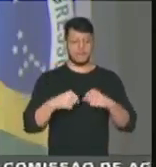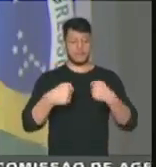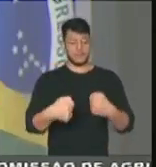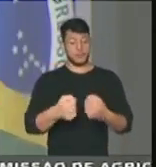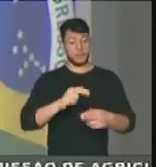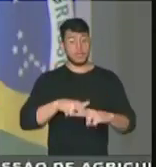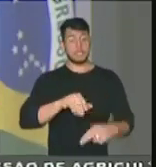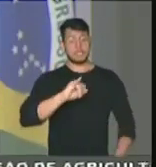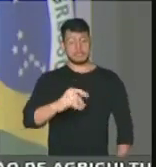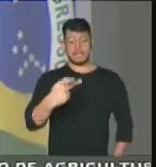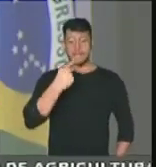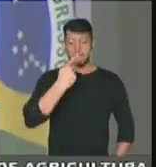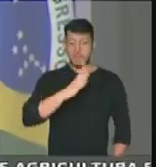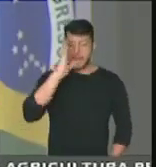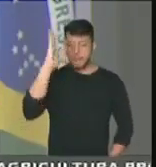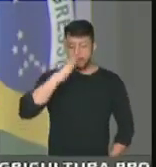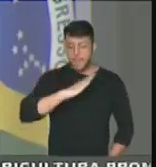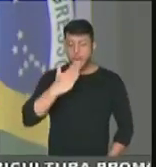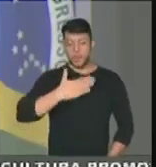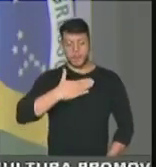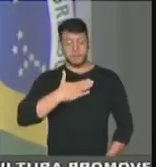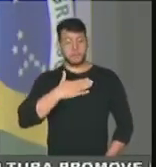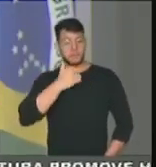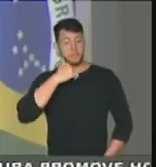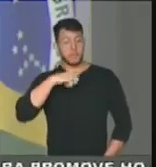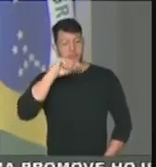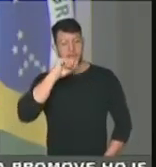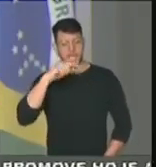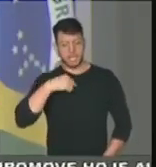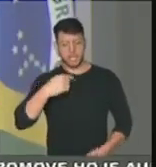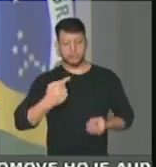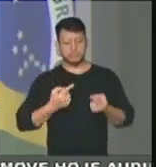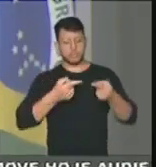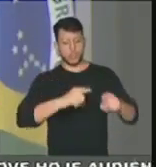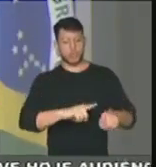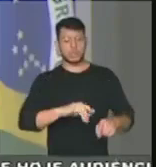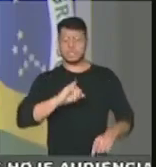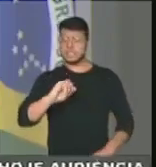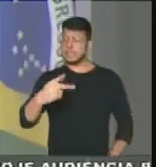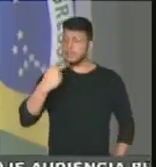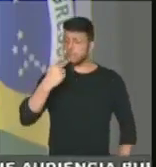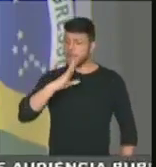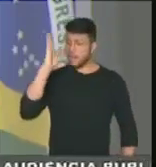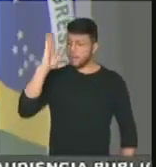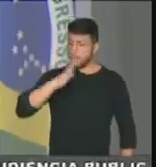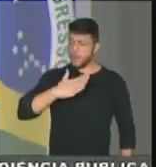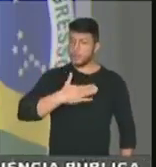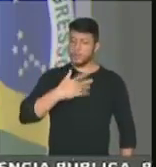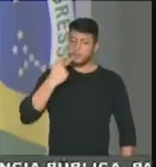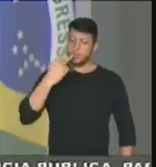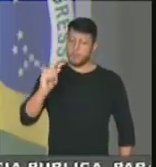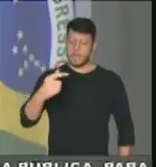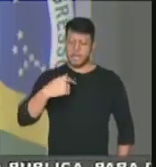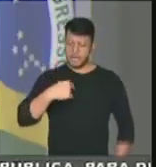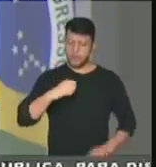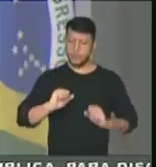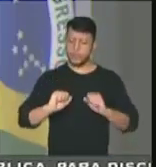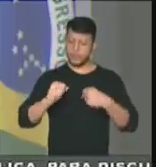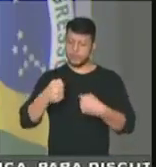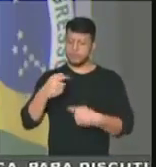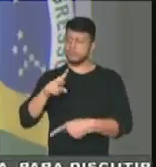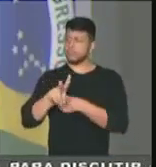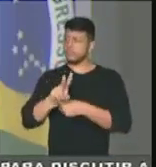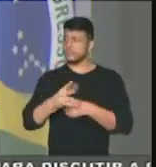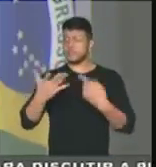mãe eu defendo se chegar meu pai eu defendo porque eu não defenderia só para terminar presidente porque eu não